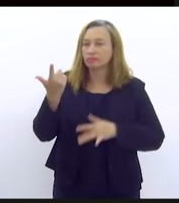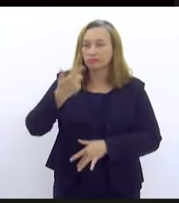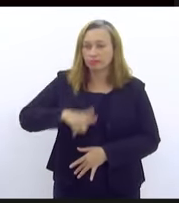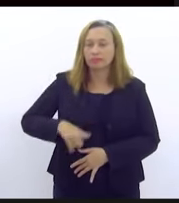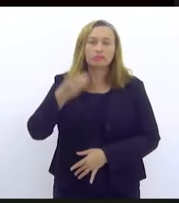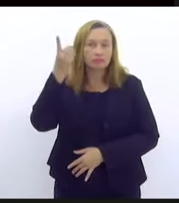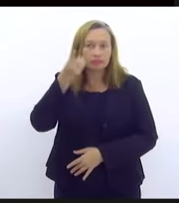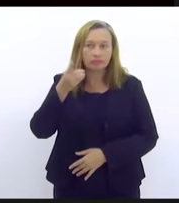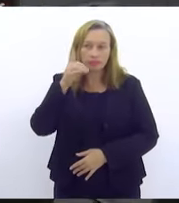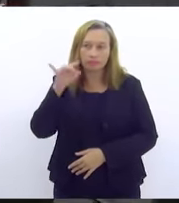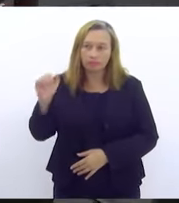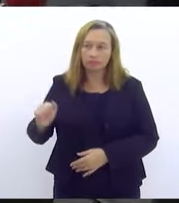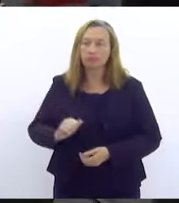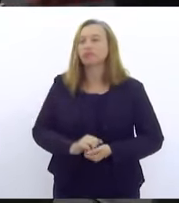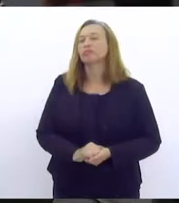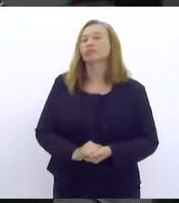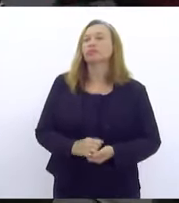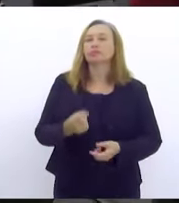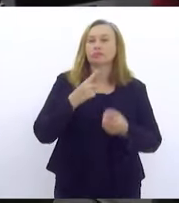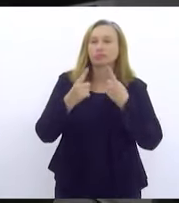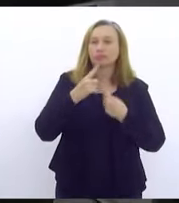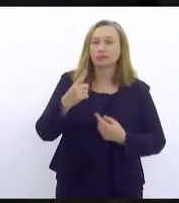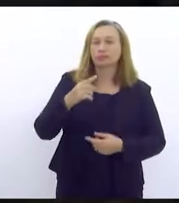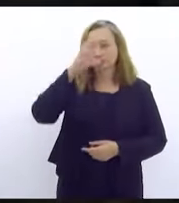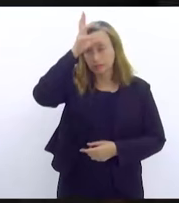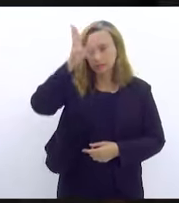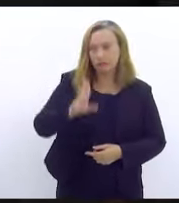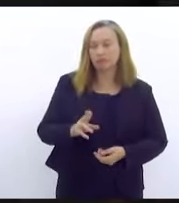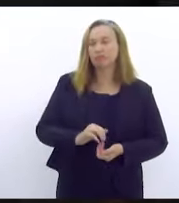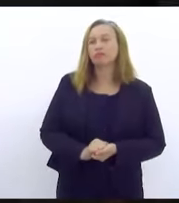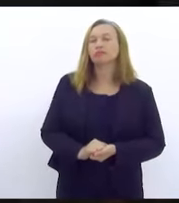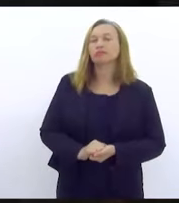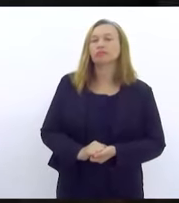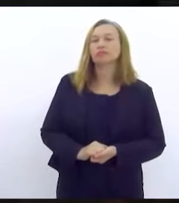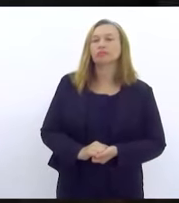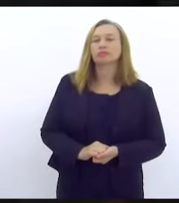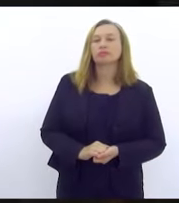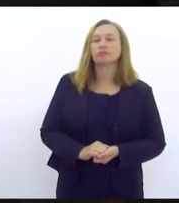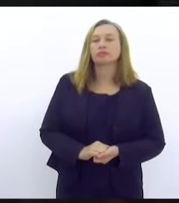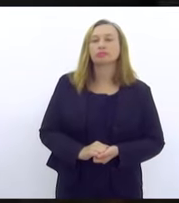vez à deputada Índia Armelau. Para discutir, tia Ju. Para discutir, deputado